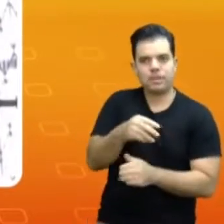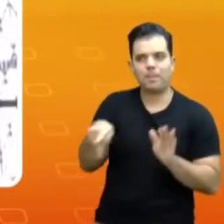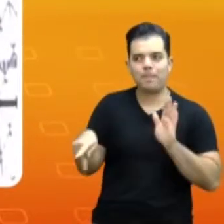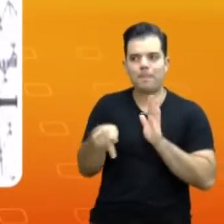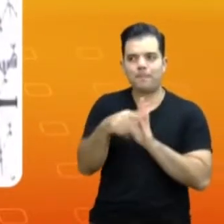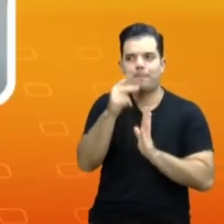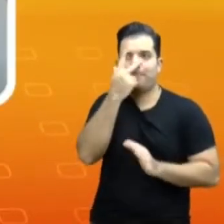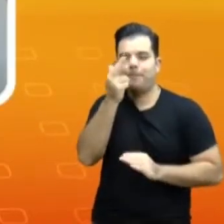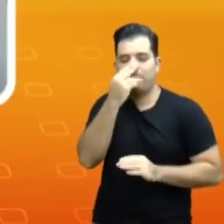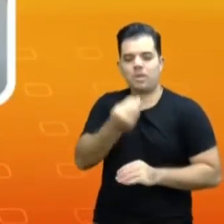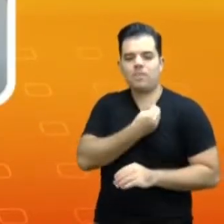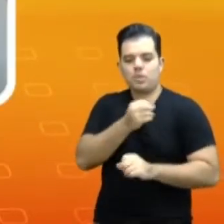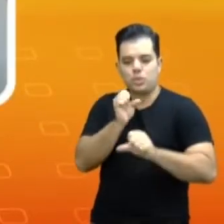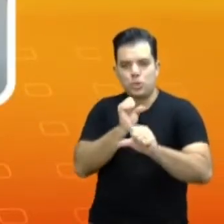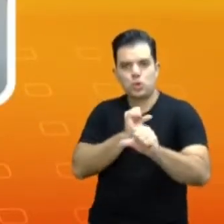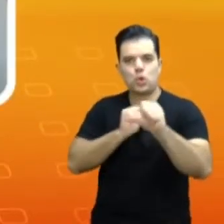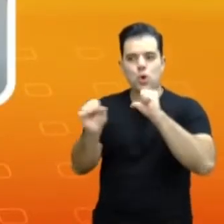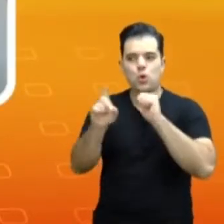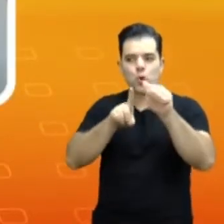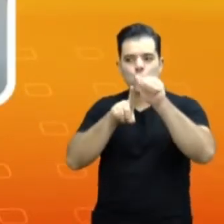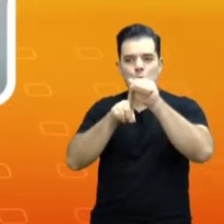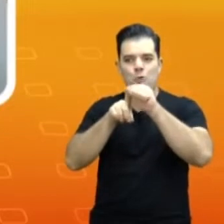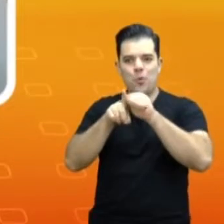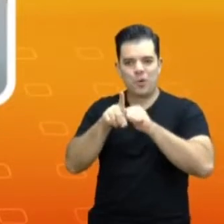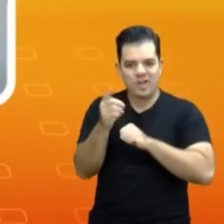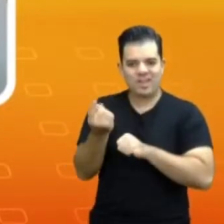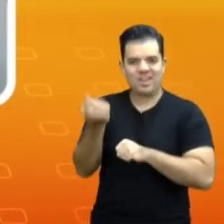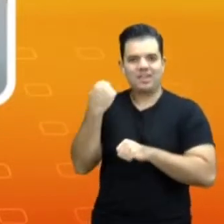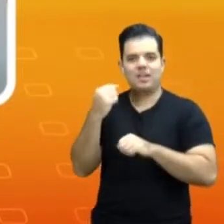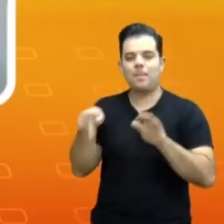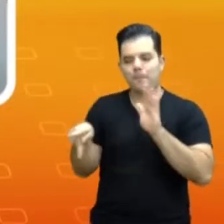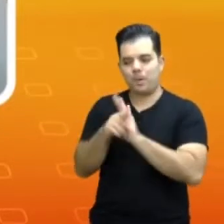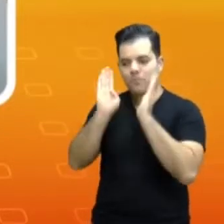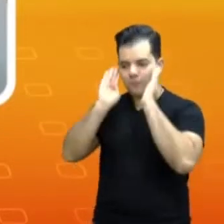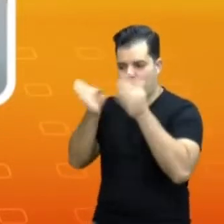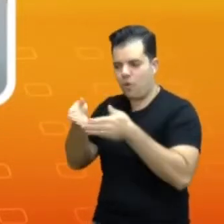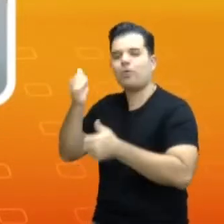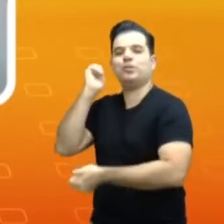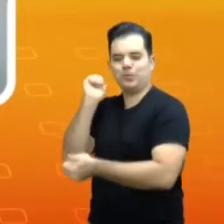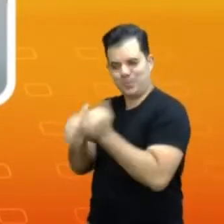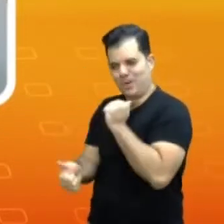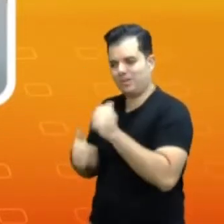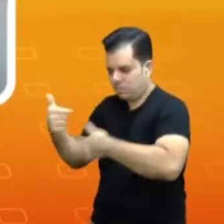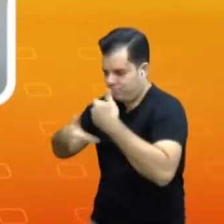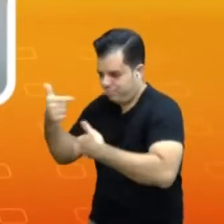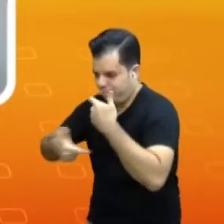minha vida passada até um mês atrás era realmente totalmente do esporte.